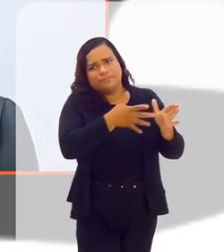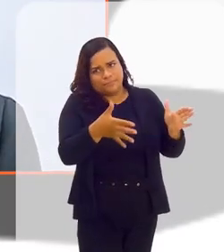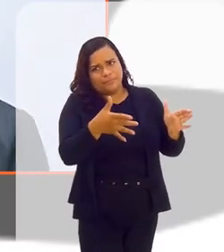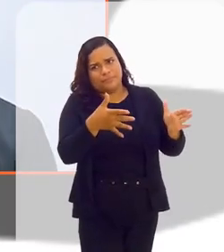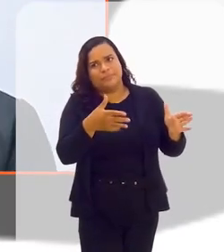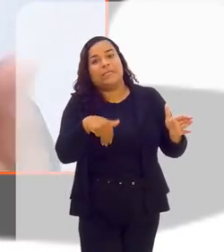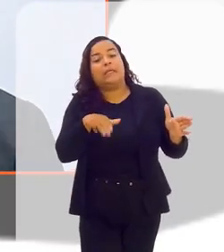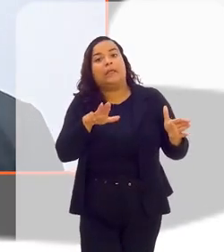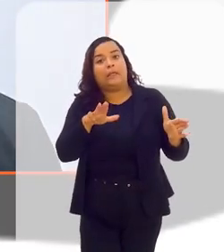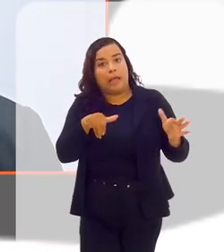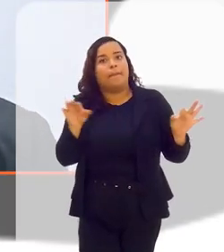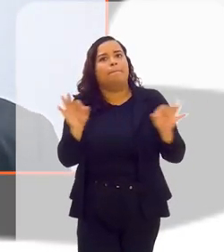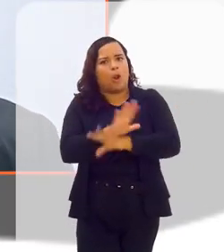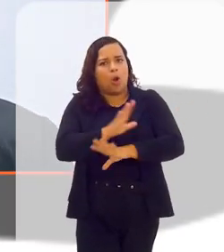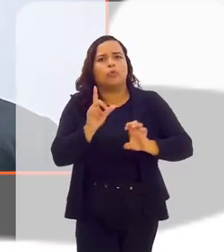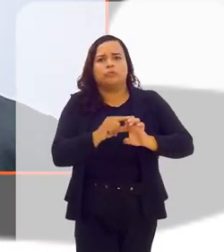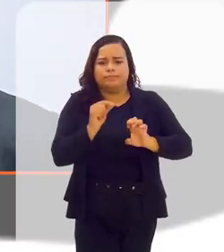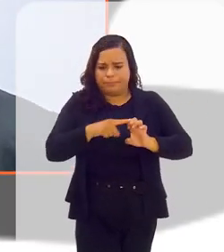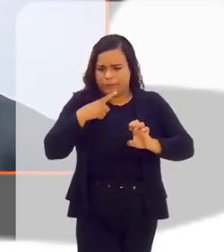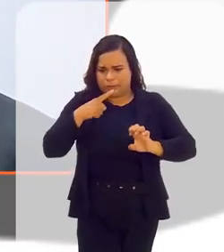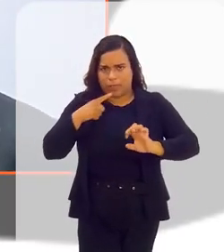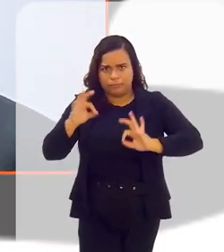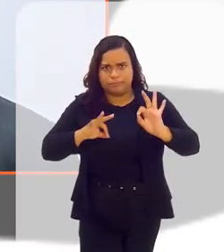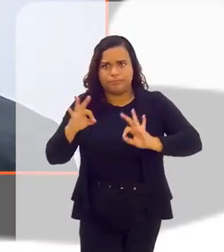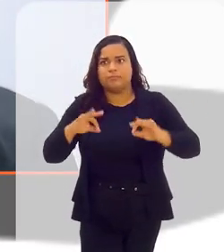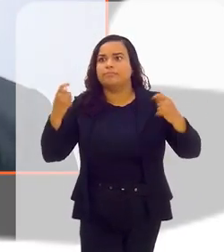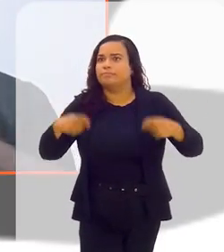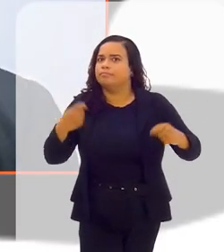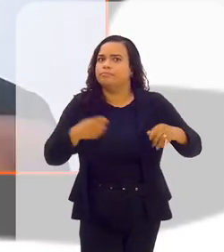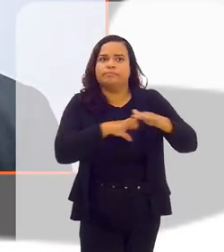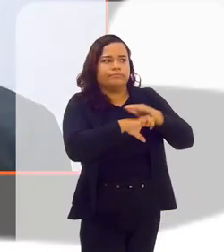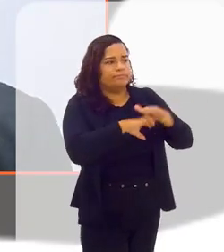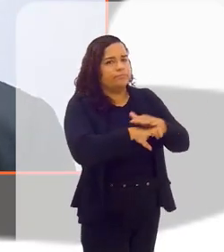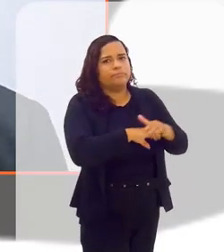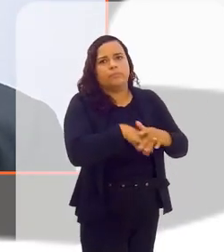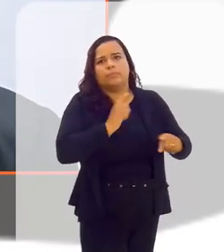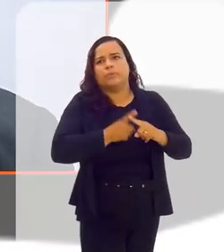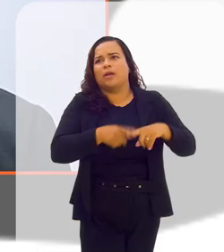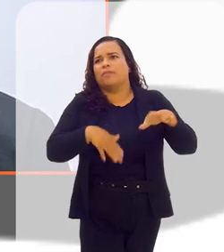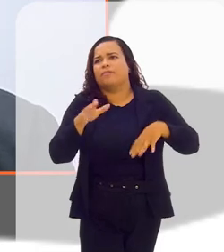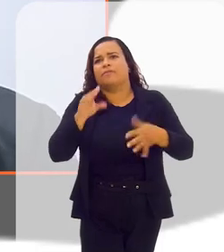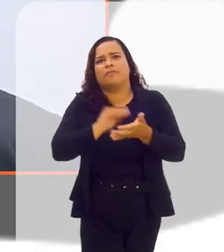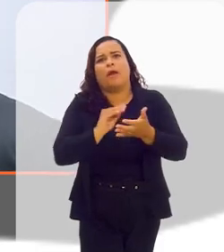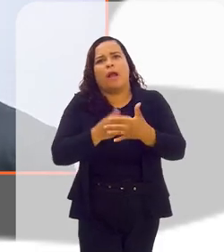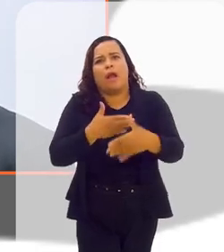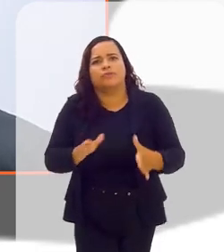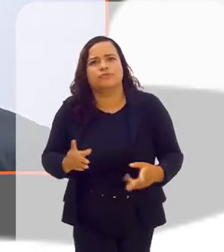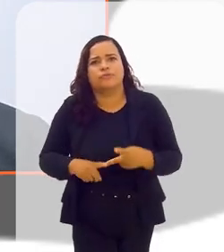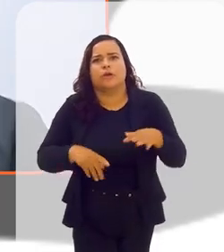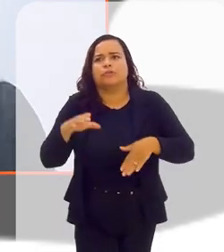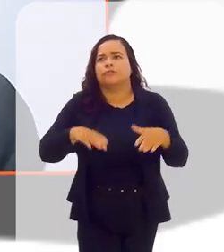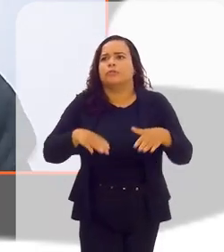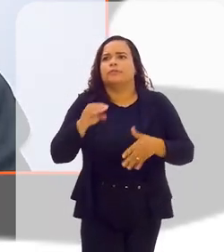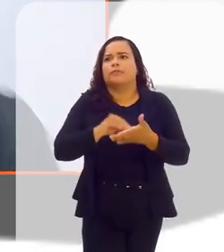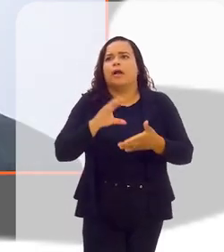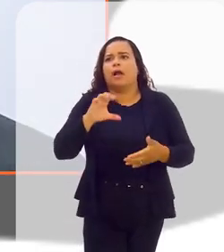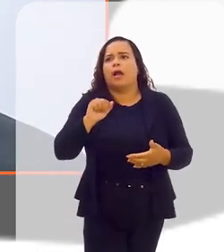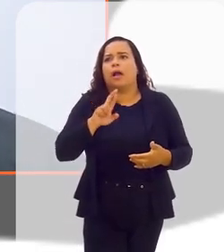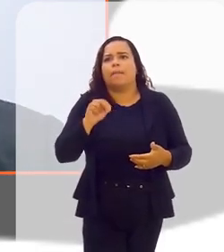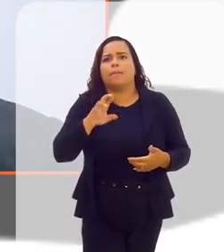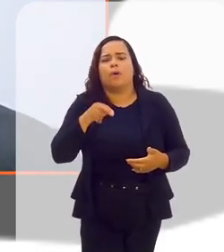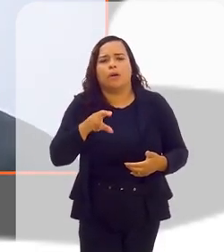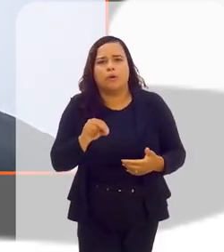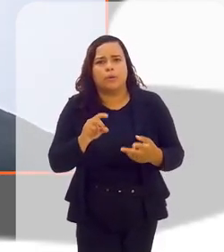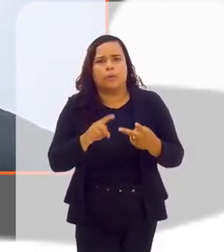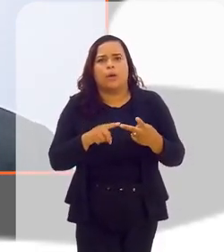que perdurou, quem estava empresariando isso tinha que se estocar, porque ora faltava caixa, ora faltava o carbômetro,